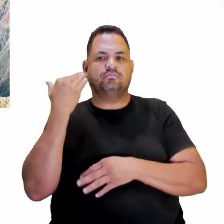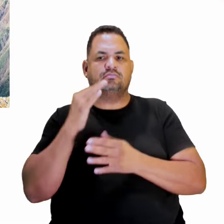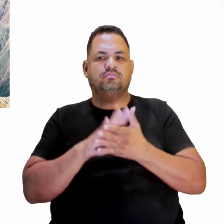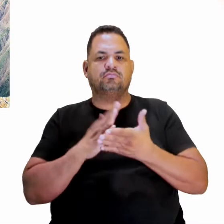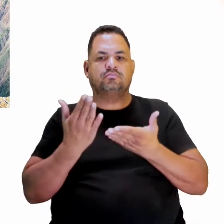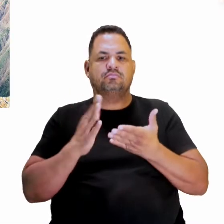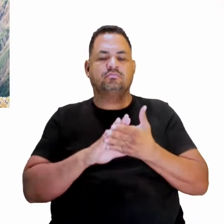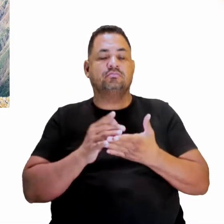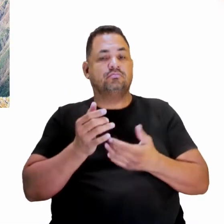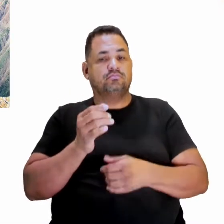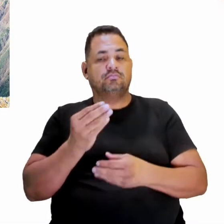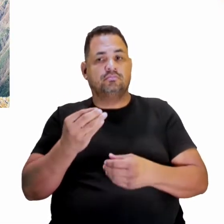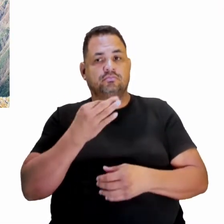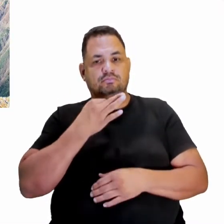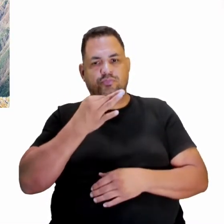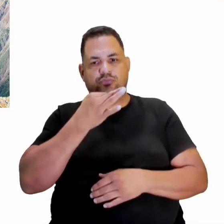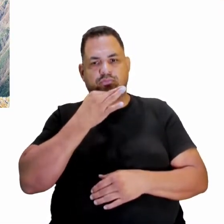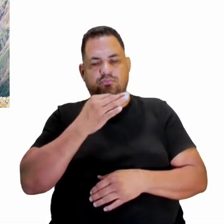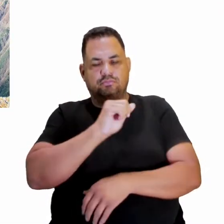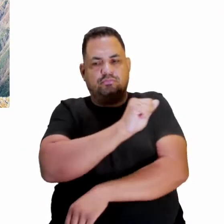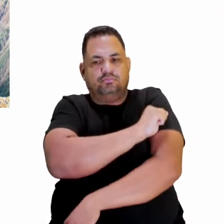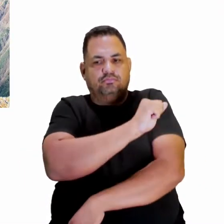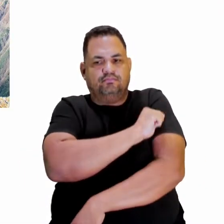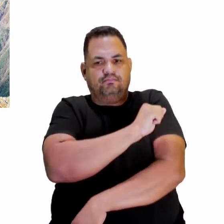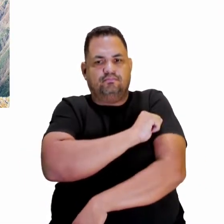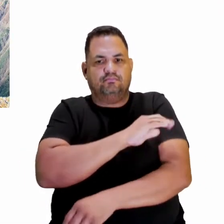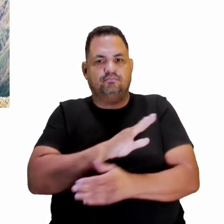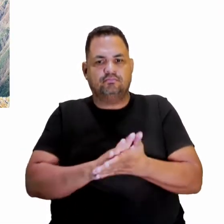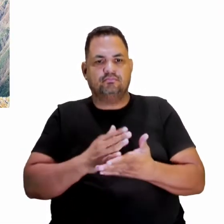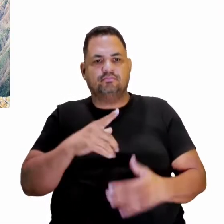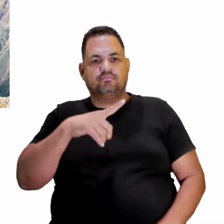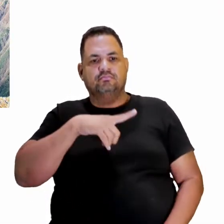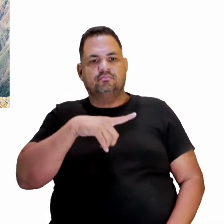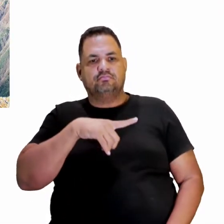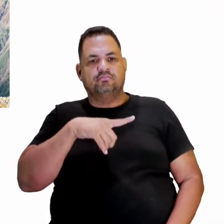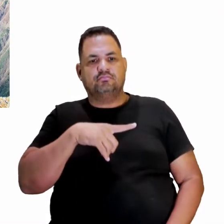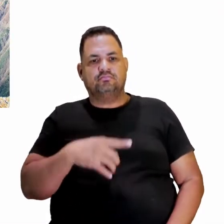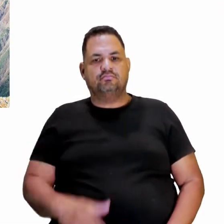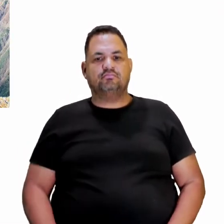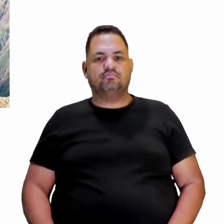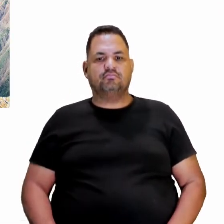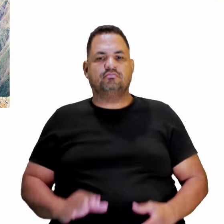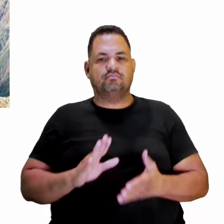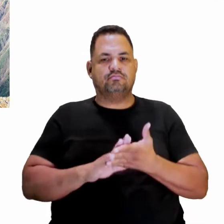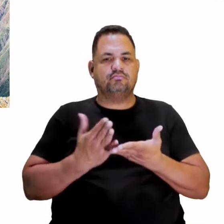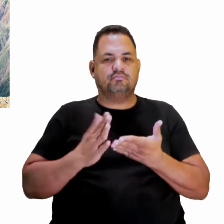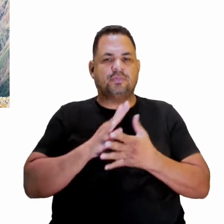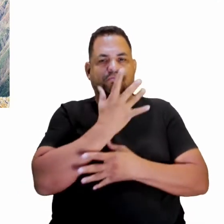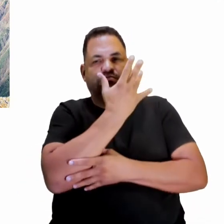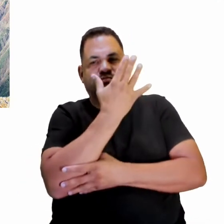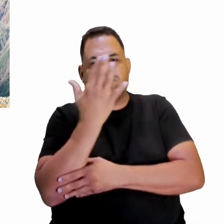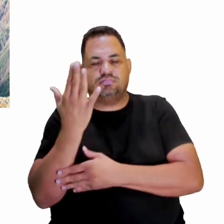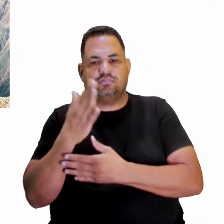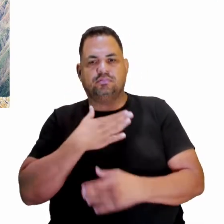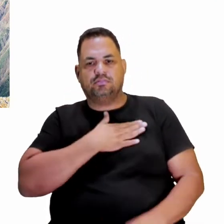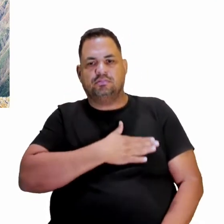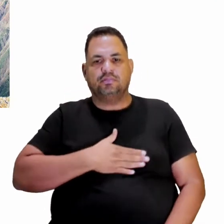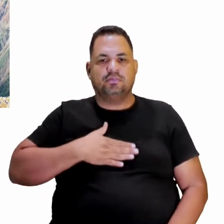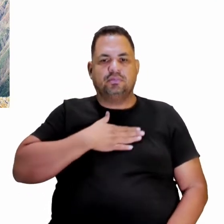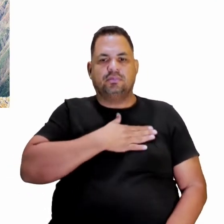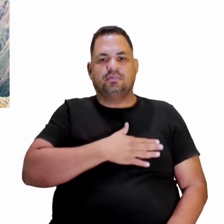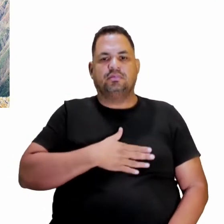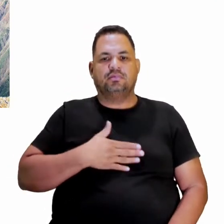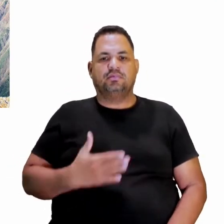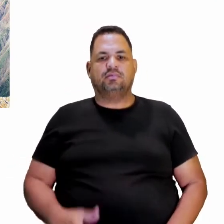você, aluno, tenha feito algo muito mais wild, selvagem, você é uma pessoa que gosta de